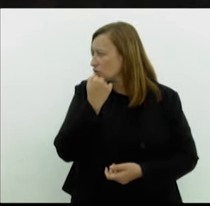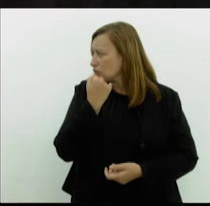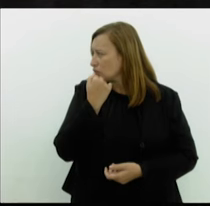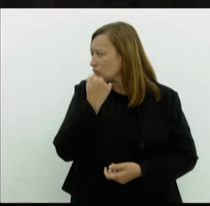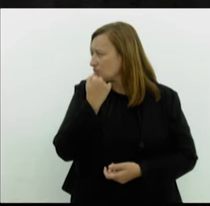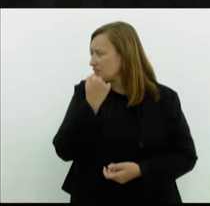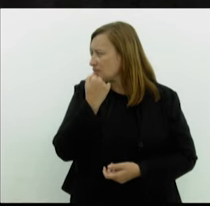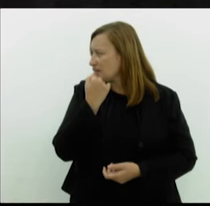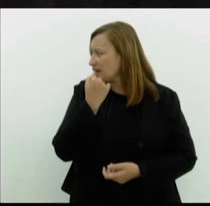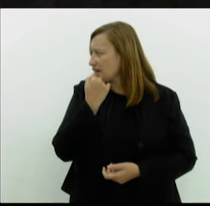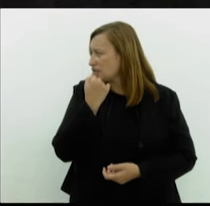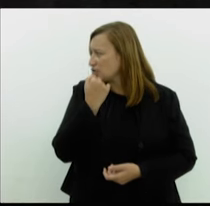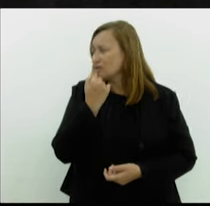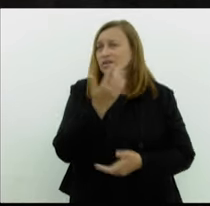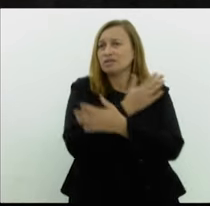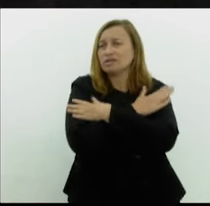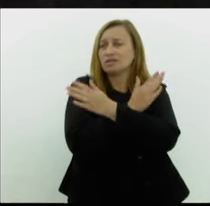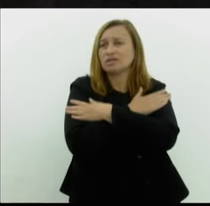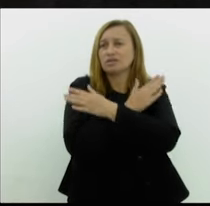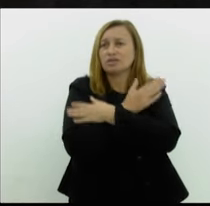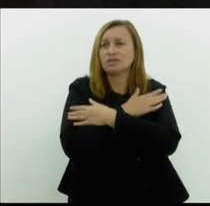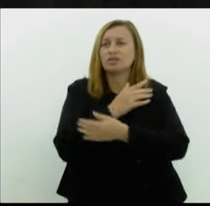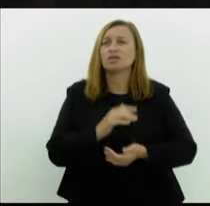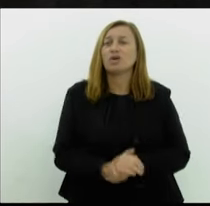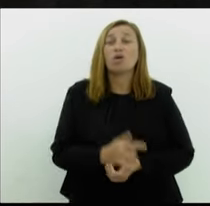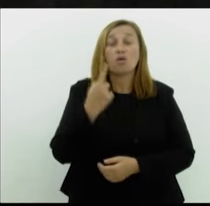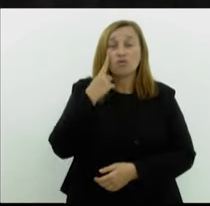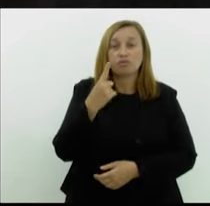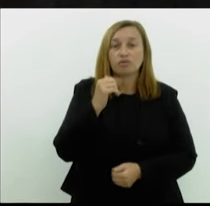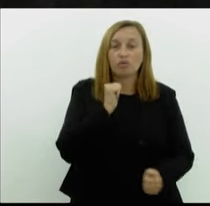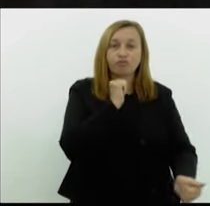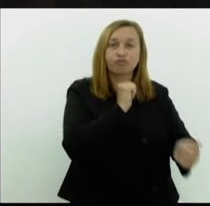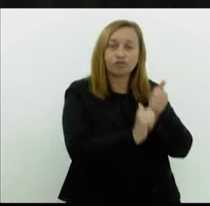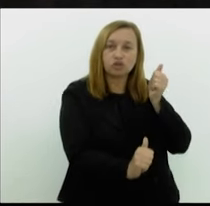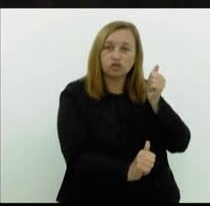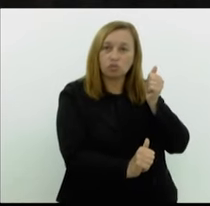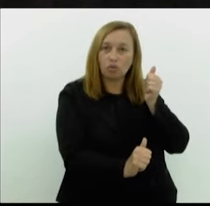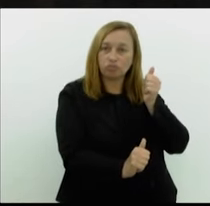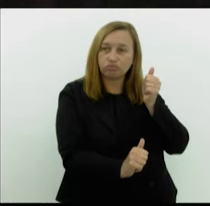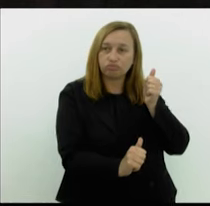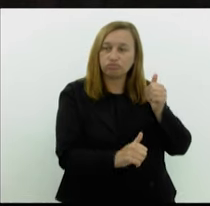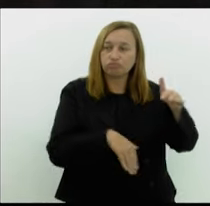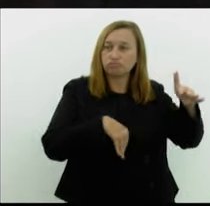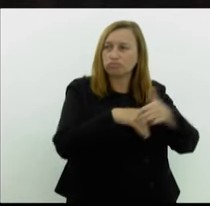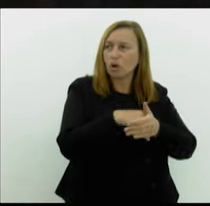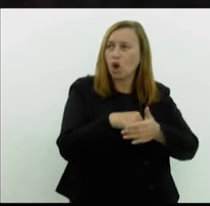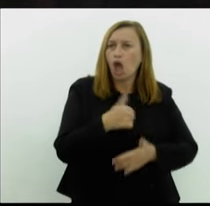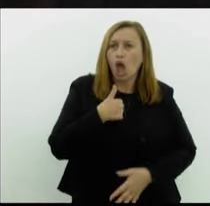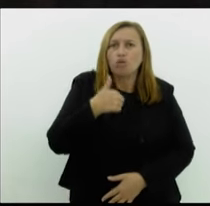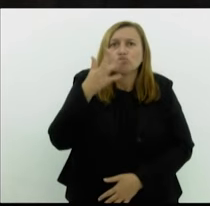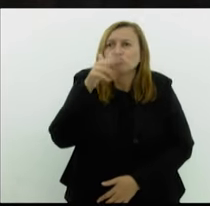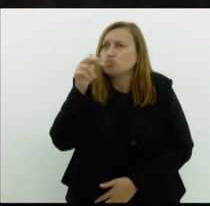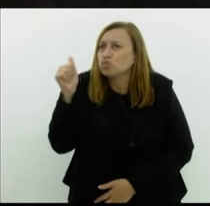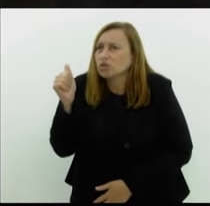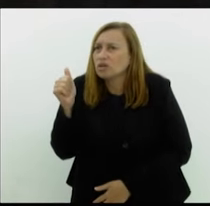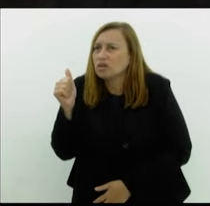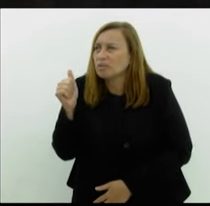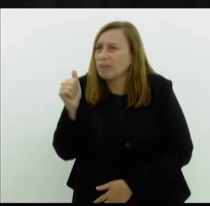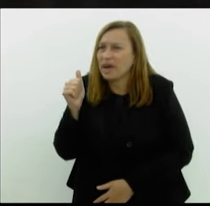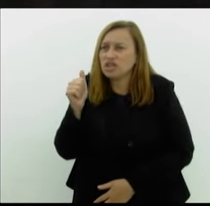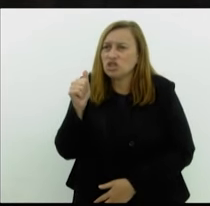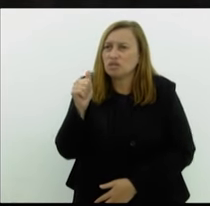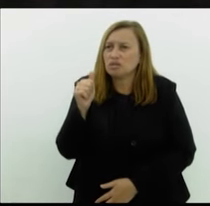e vi ali os comentários sobre futebol. Eu nunca vi tanto bet na